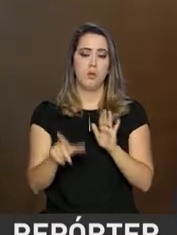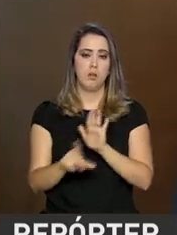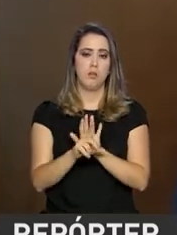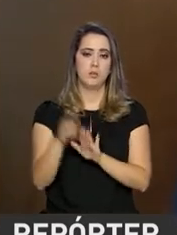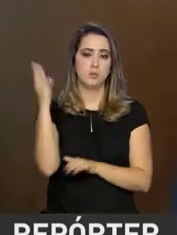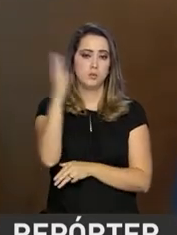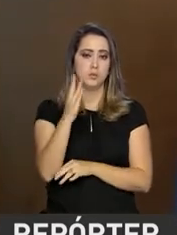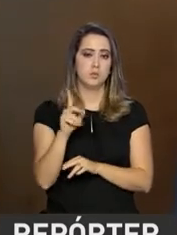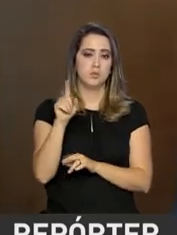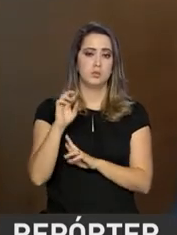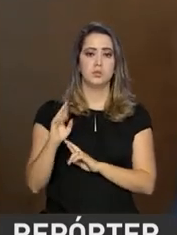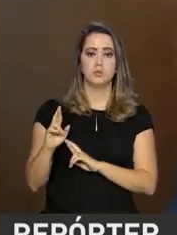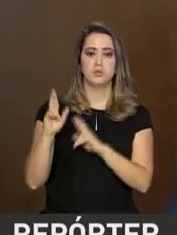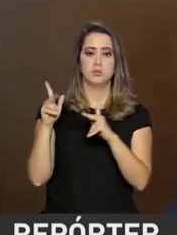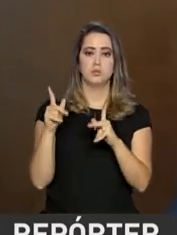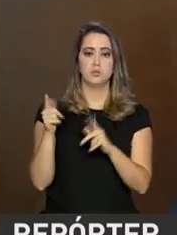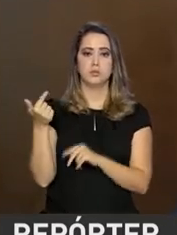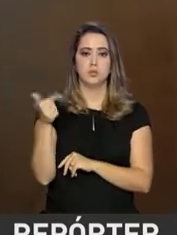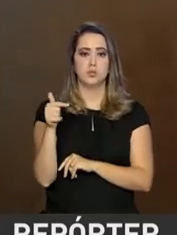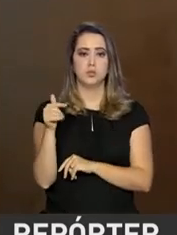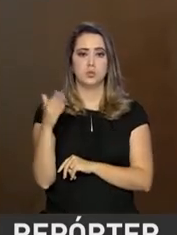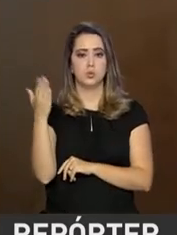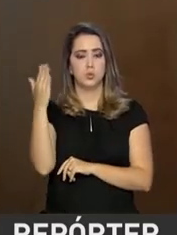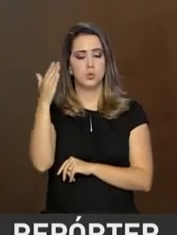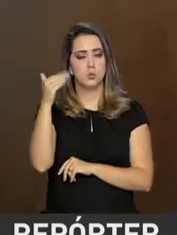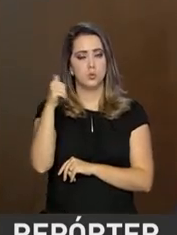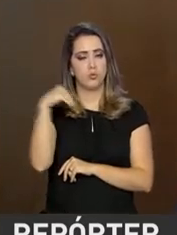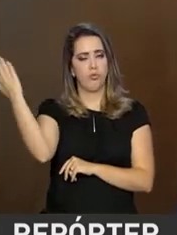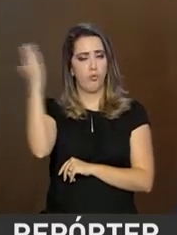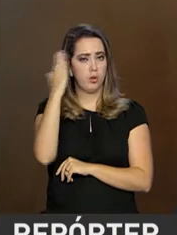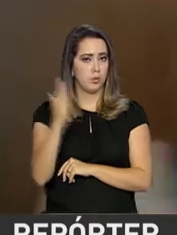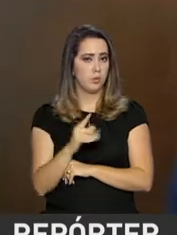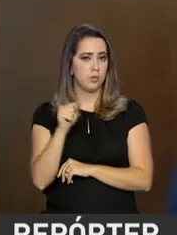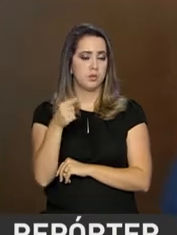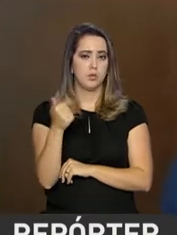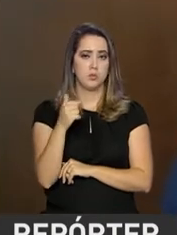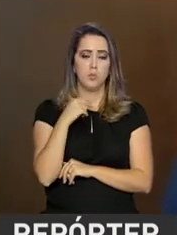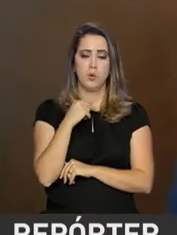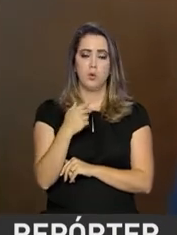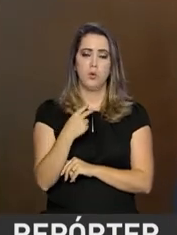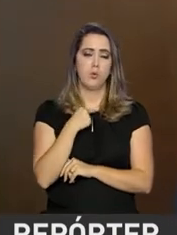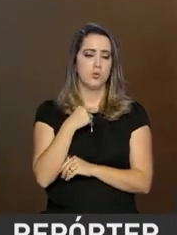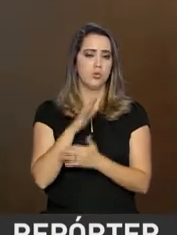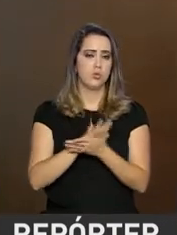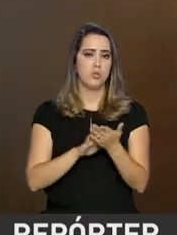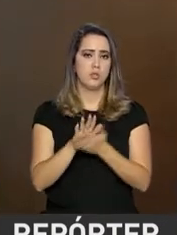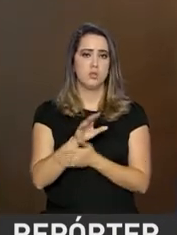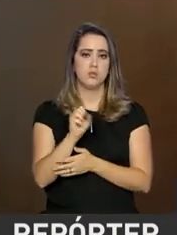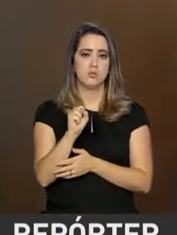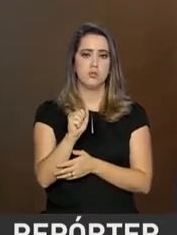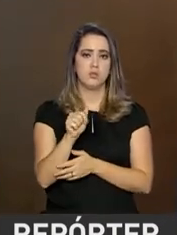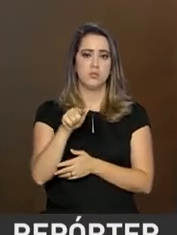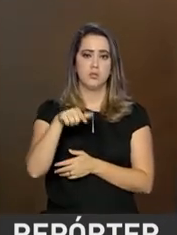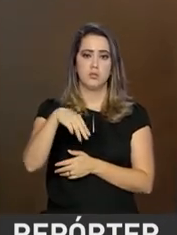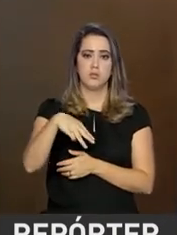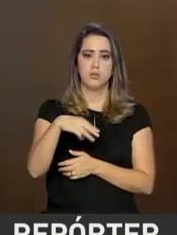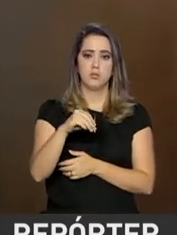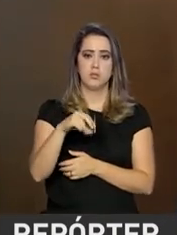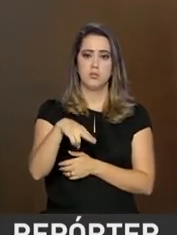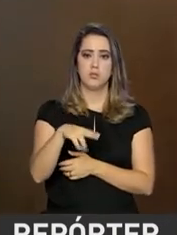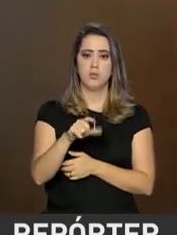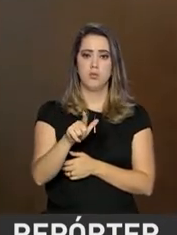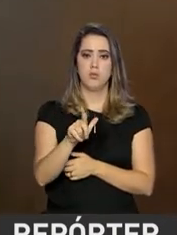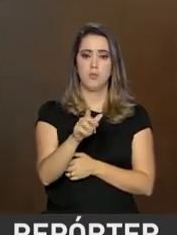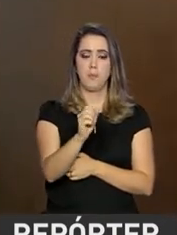é diferente do regulamento estrangeiro de alguns países que não permite a presença nenhuma de salmonela. O nosso regulamento permite. E a